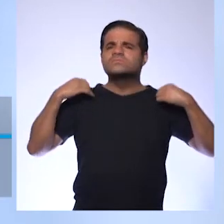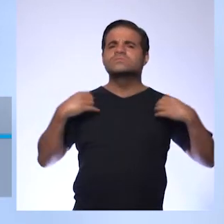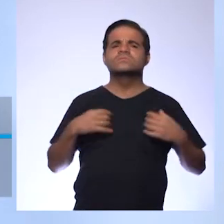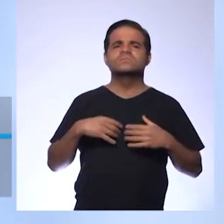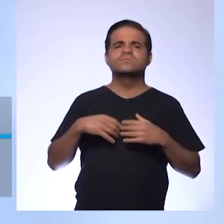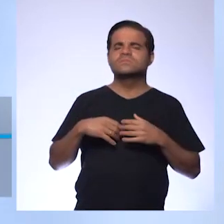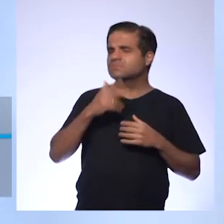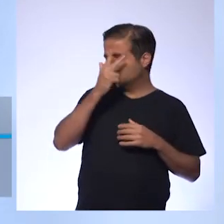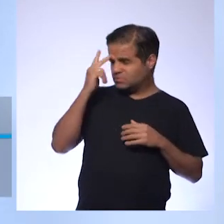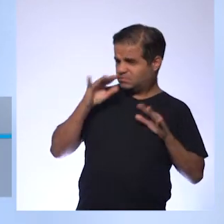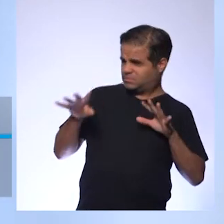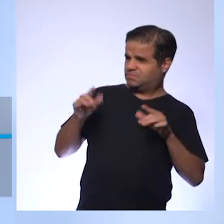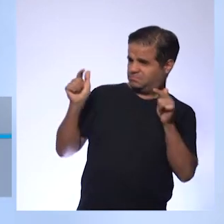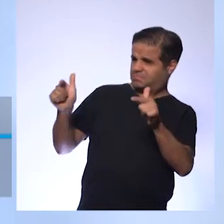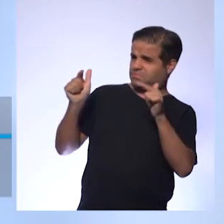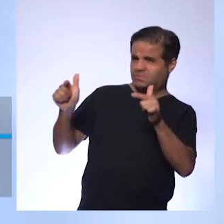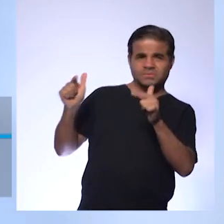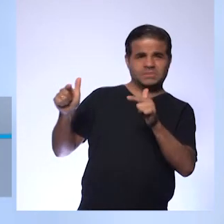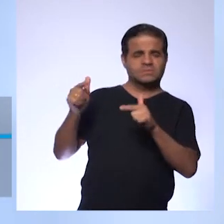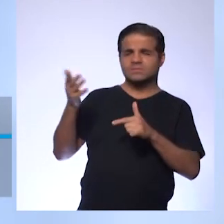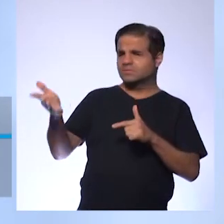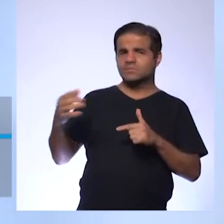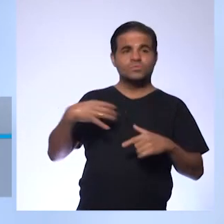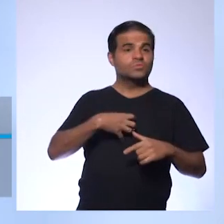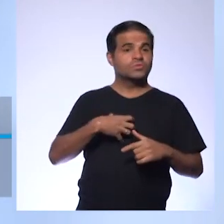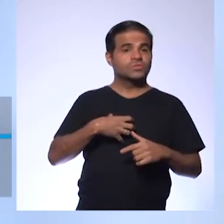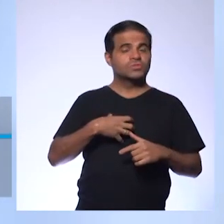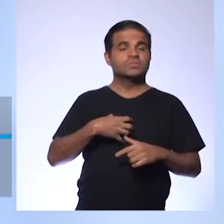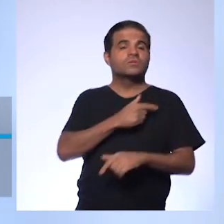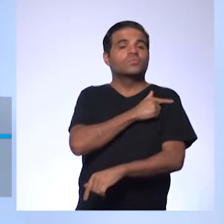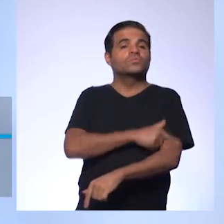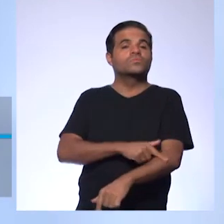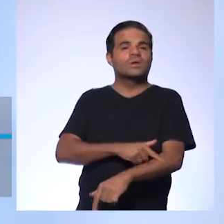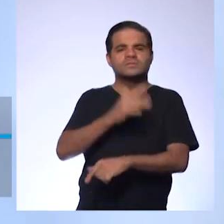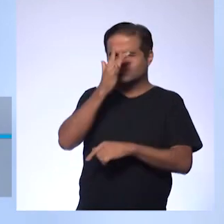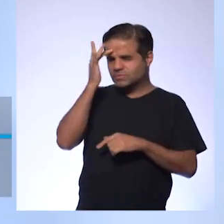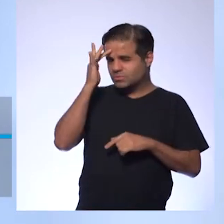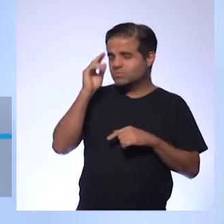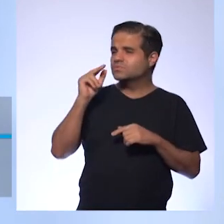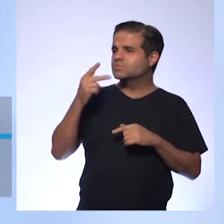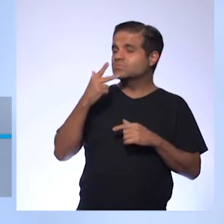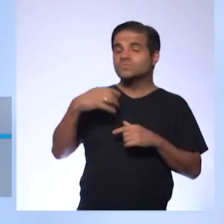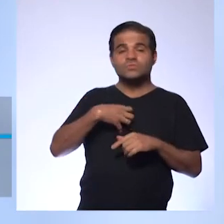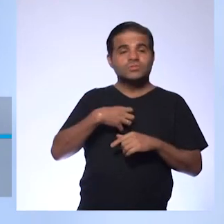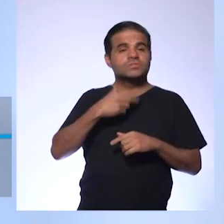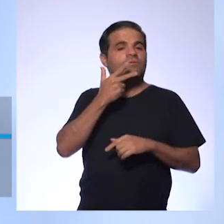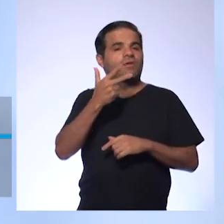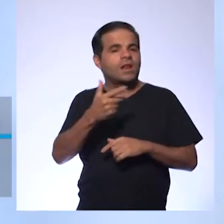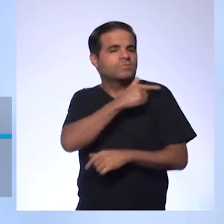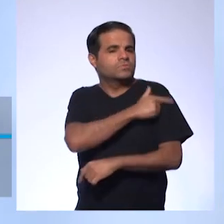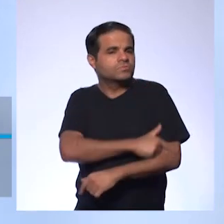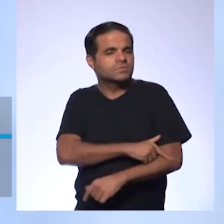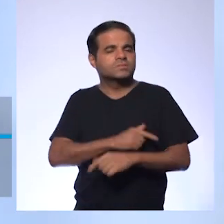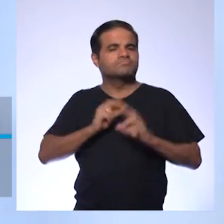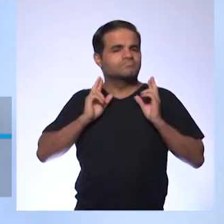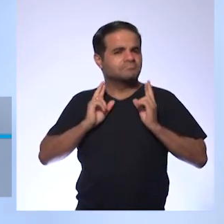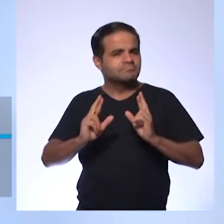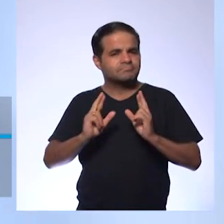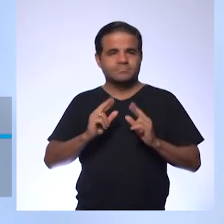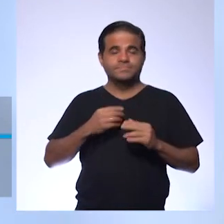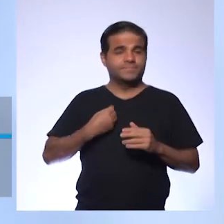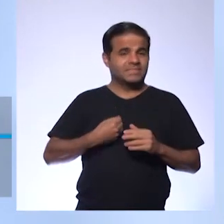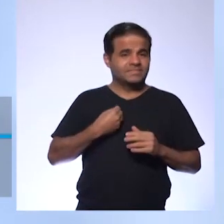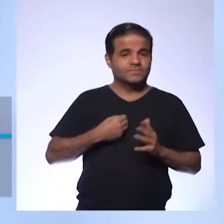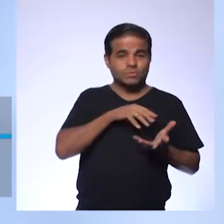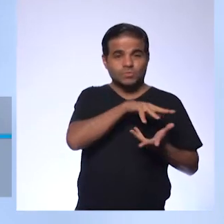ser ridicularizado pela forma educada que ele chamava as pessoas. Ou seja, de certa forma, viver no